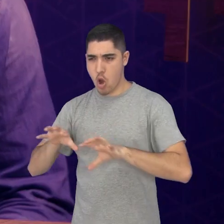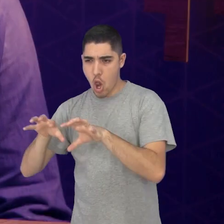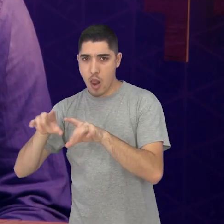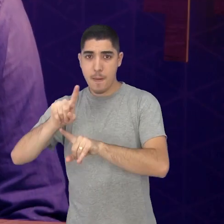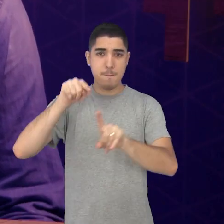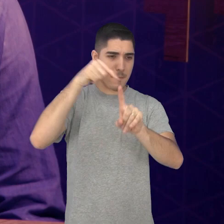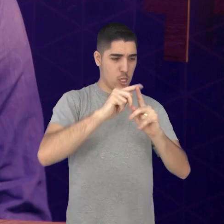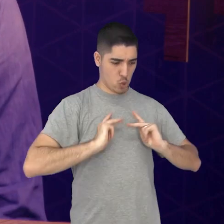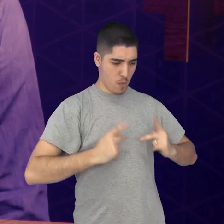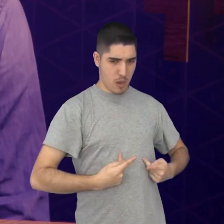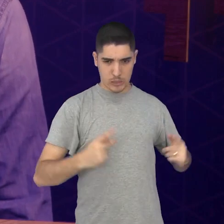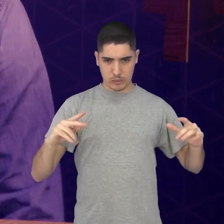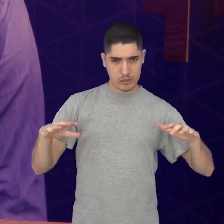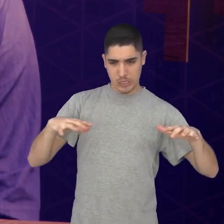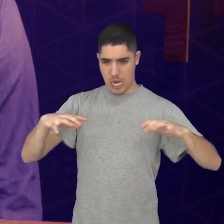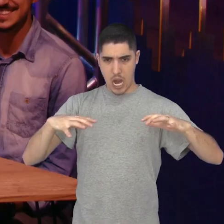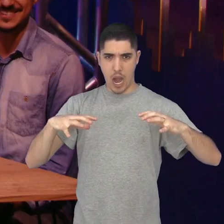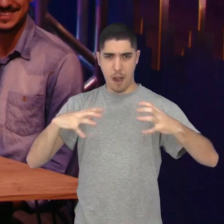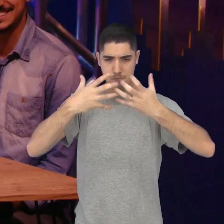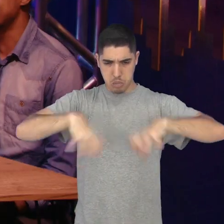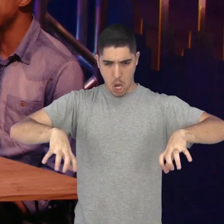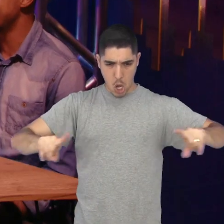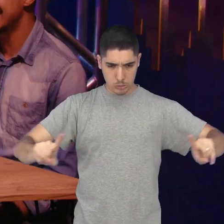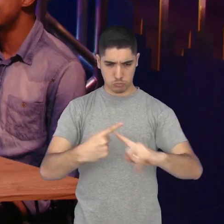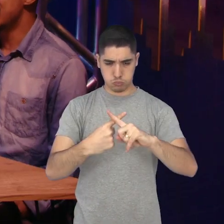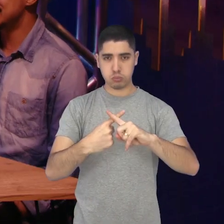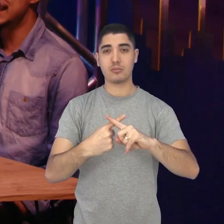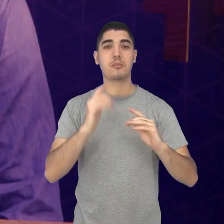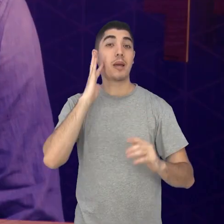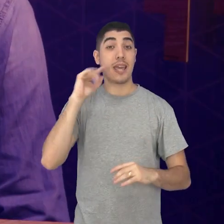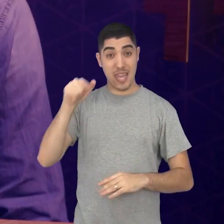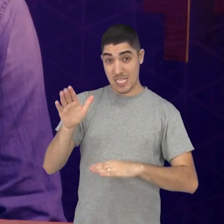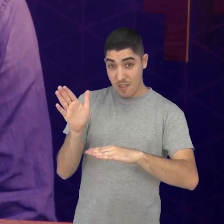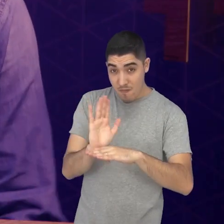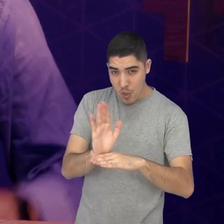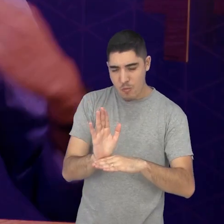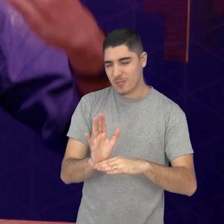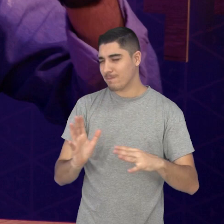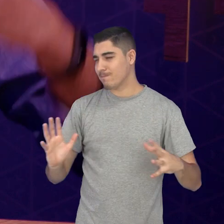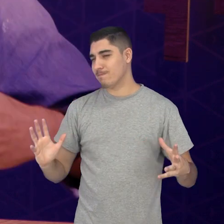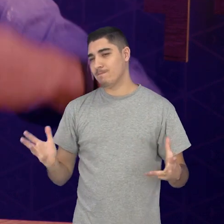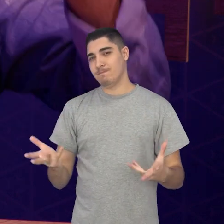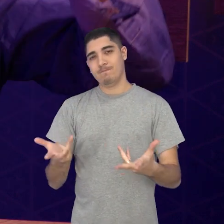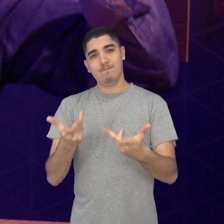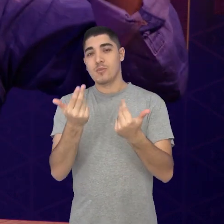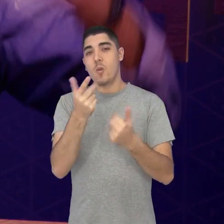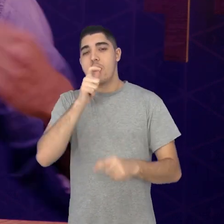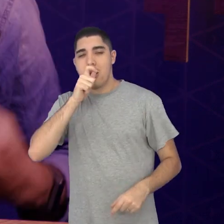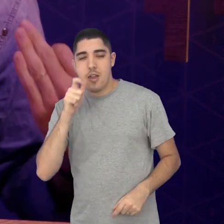e humanidade por busca de energia. Nossa, assim, Monstros S.A. é uma